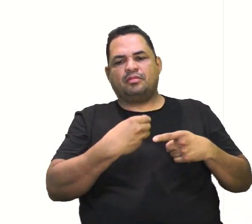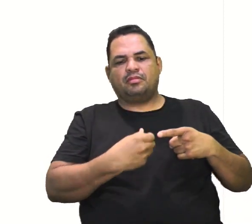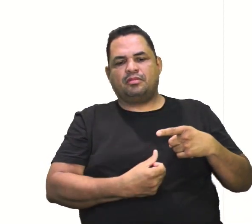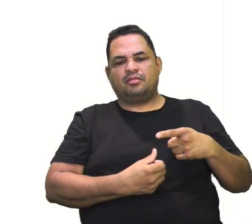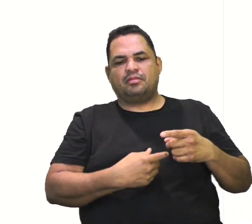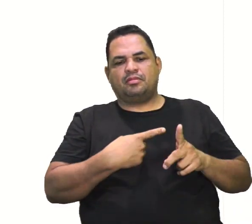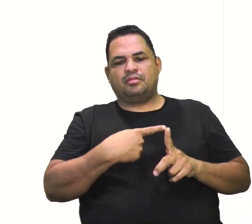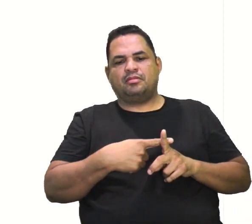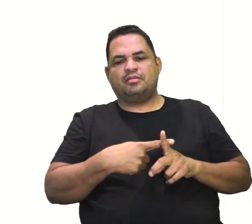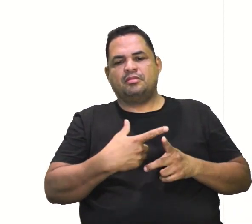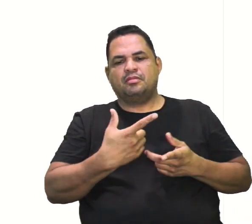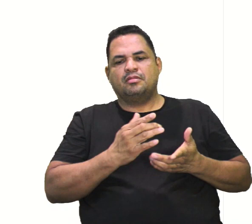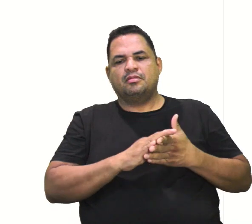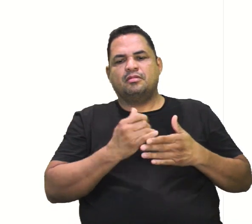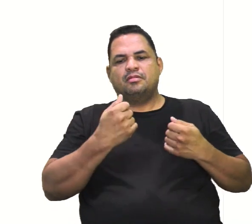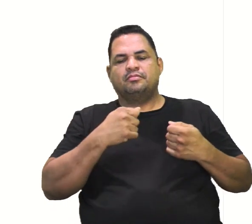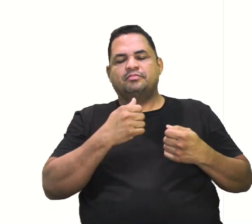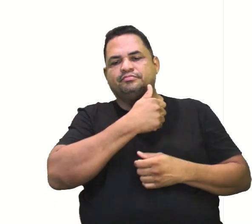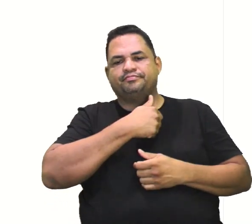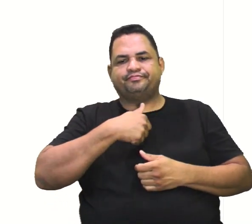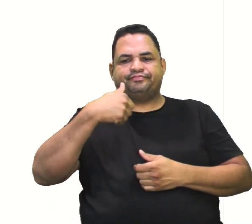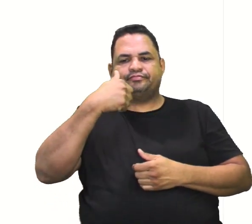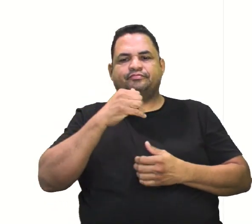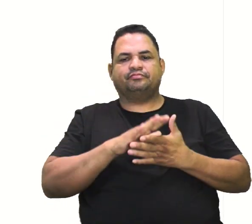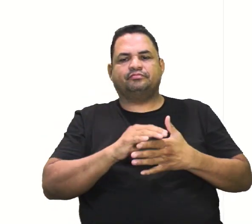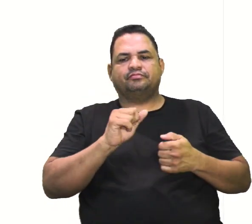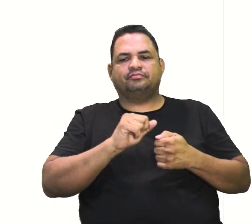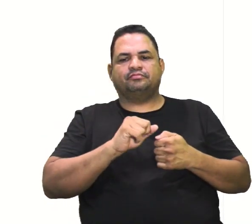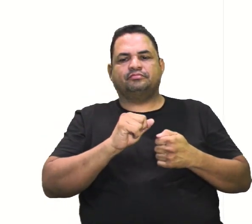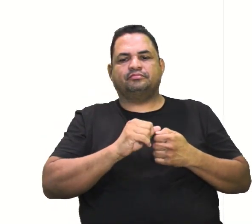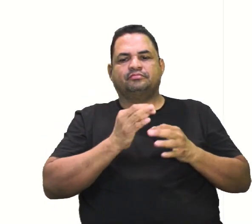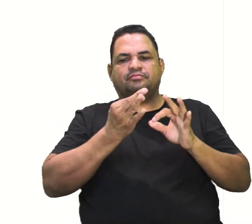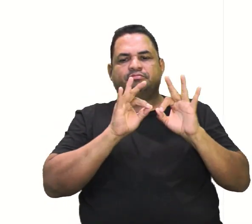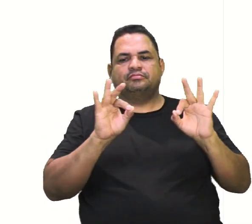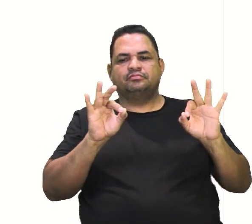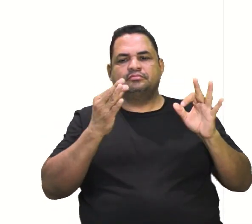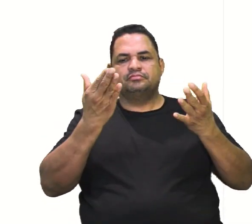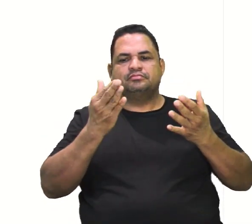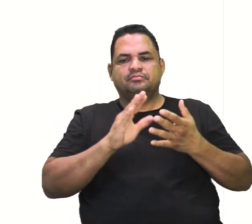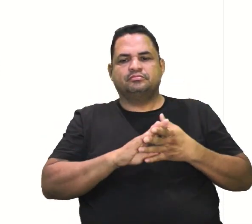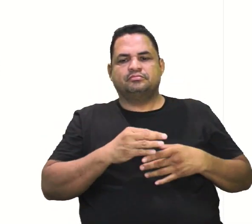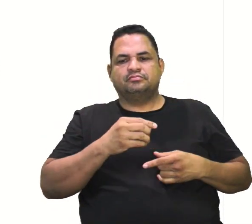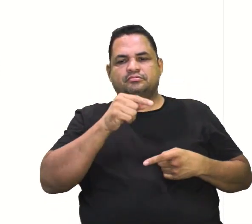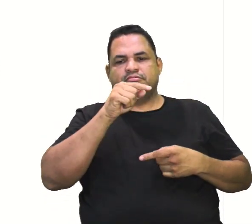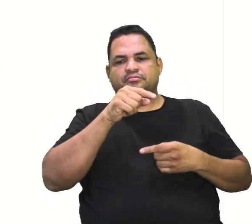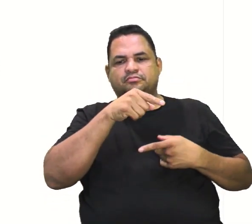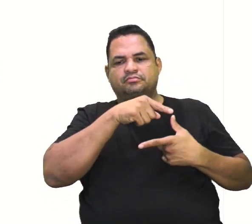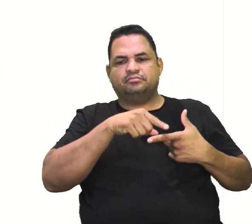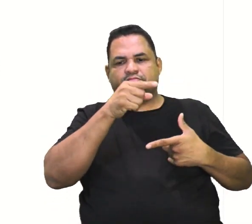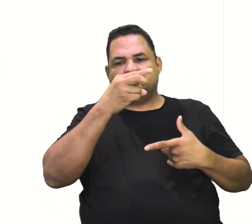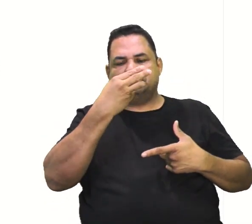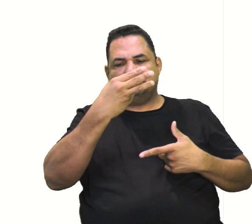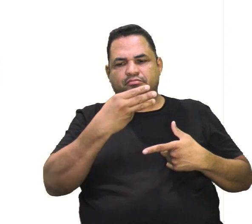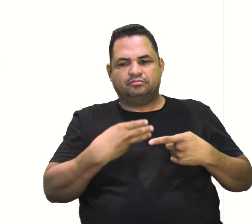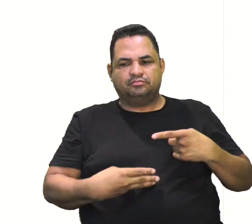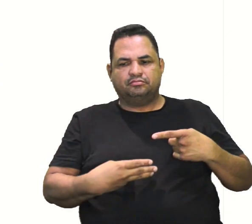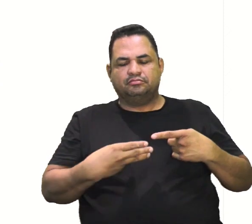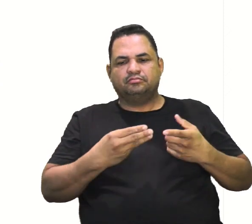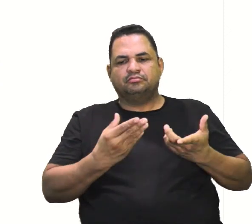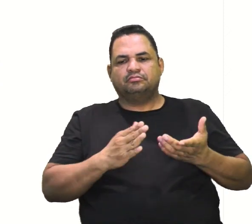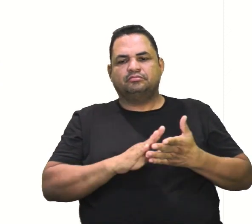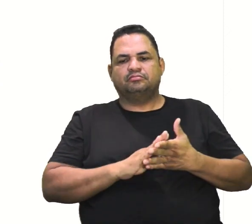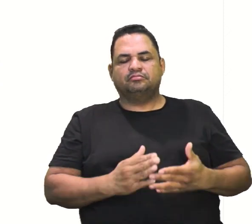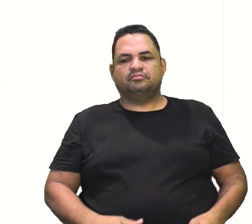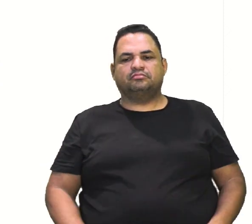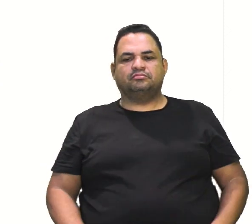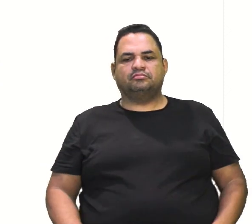6 positivo. E ainda posso melhorar tudo isso fazendo uma simplificação, né? Se eu dividir em cima, eu divido